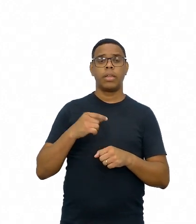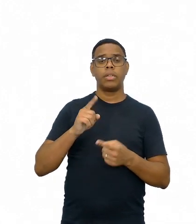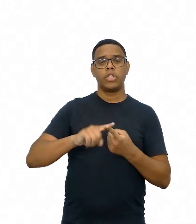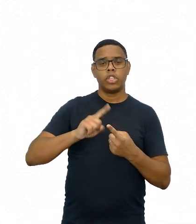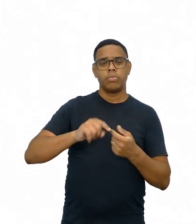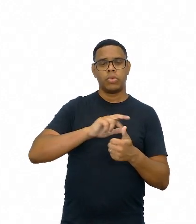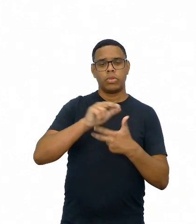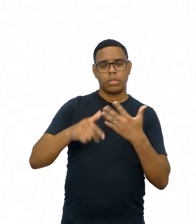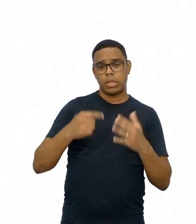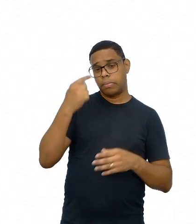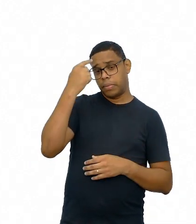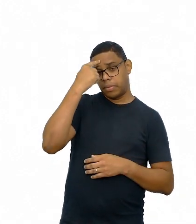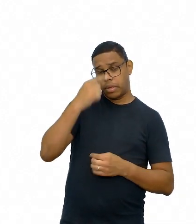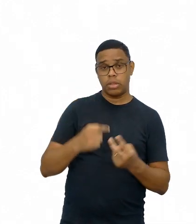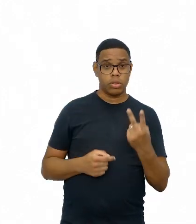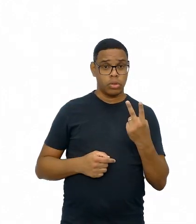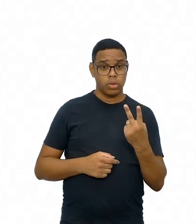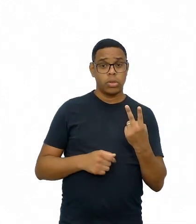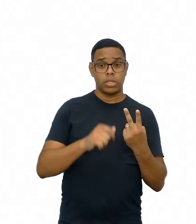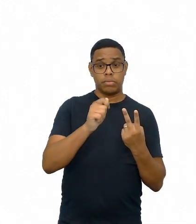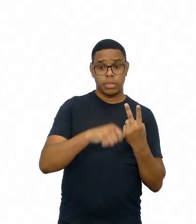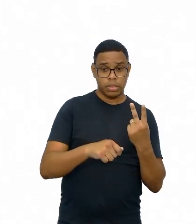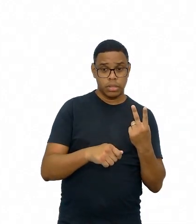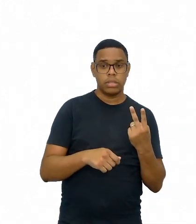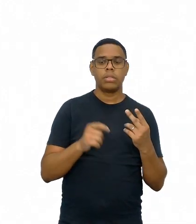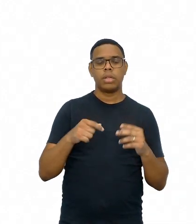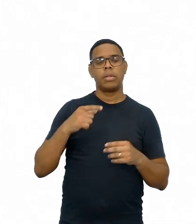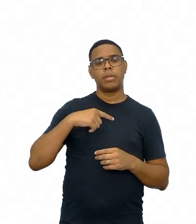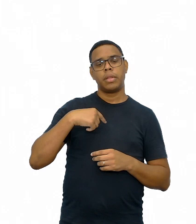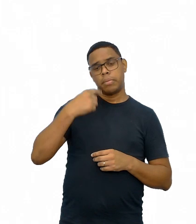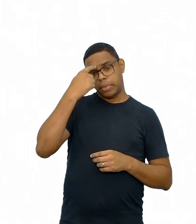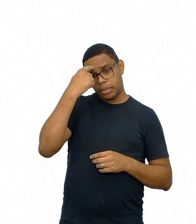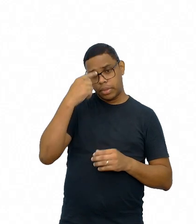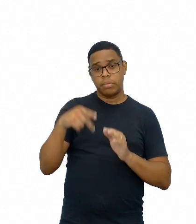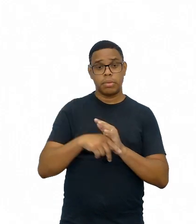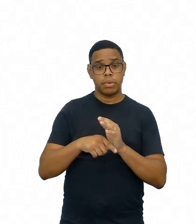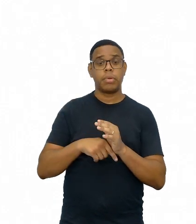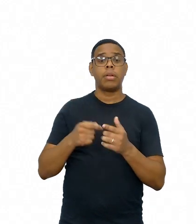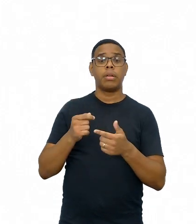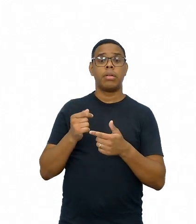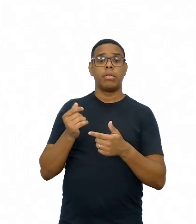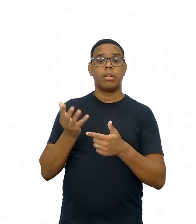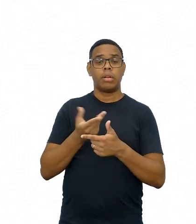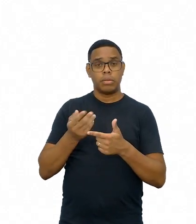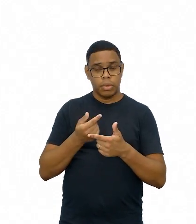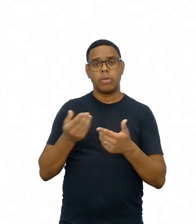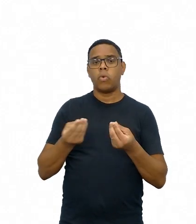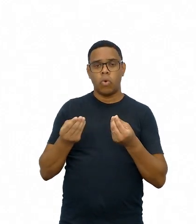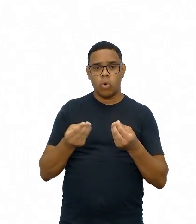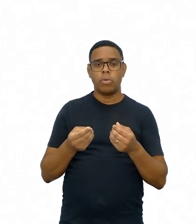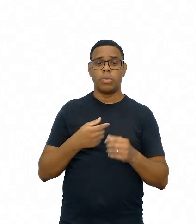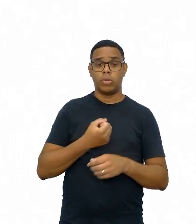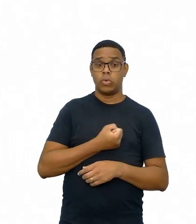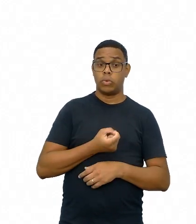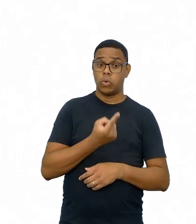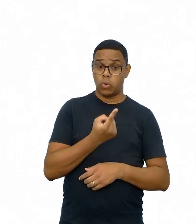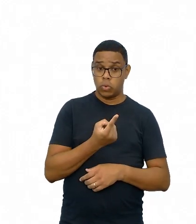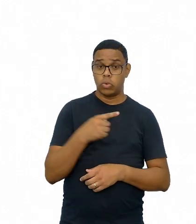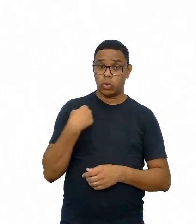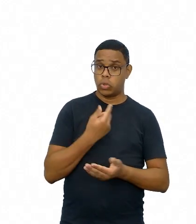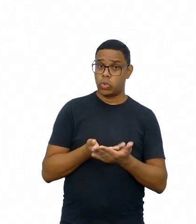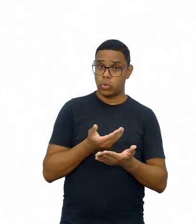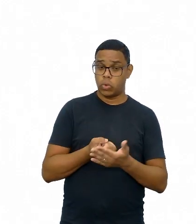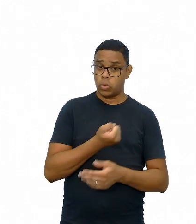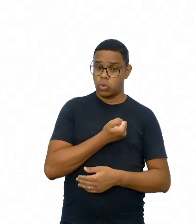pensamento. No primeiro bimestre, né, nós vimos o pensamento aritmético, né, na sequência 1, nós vimos